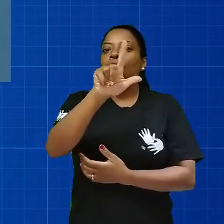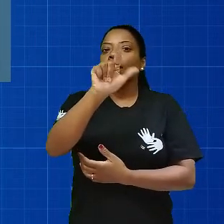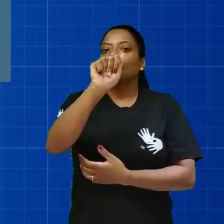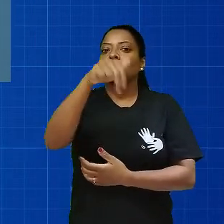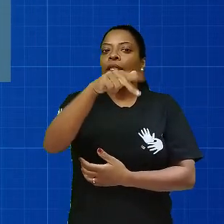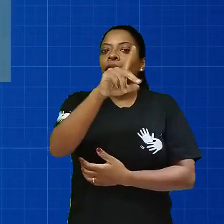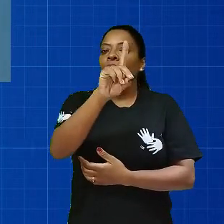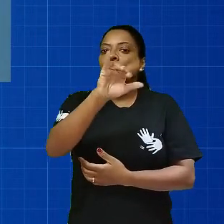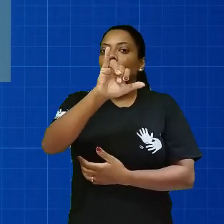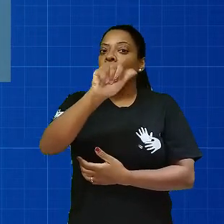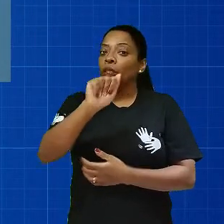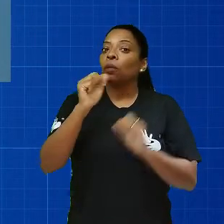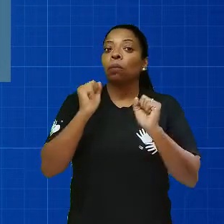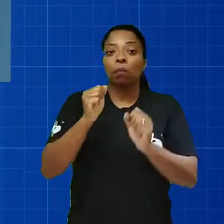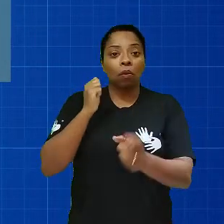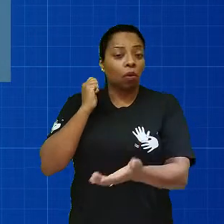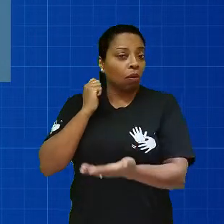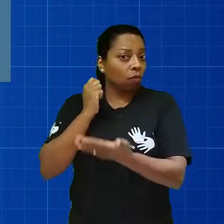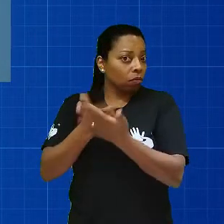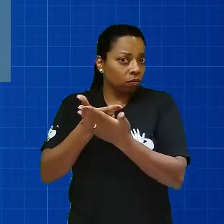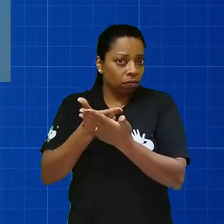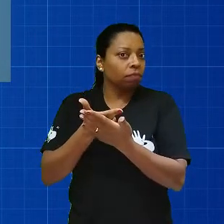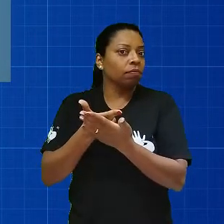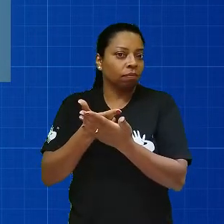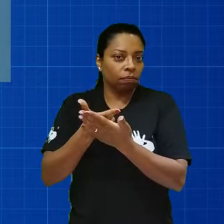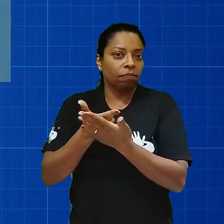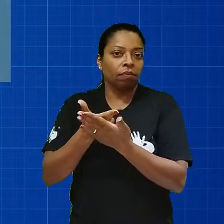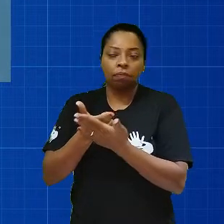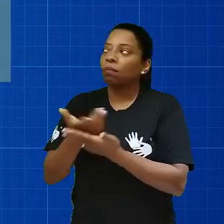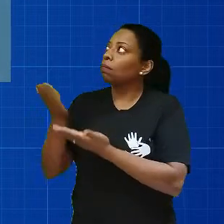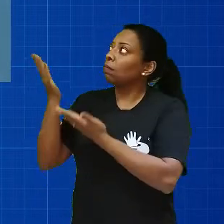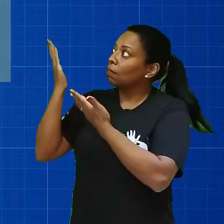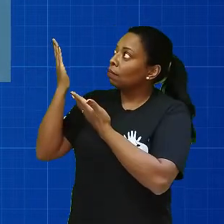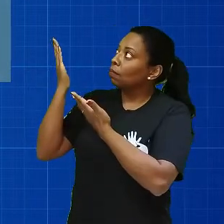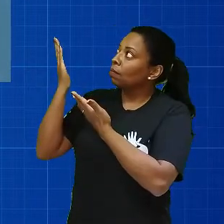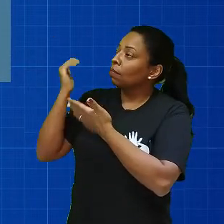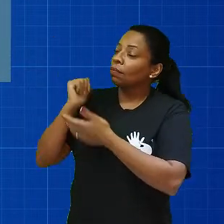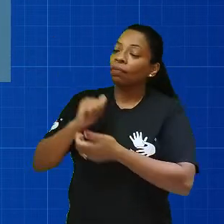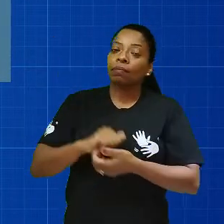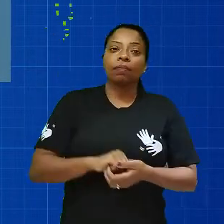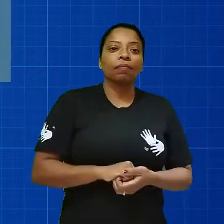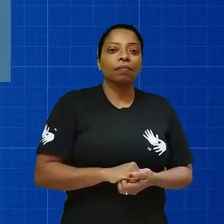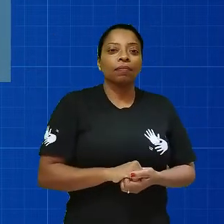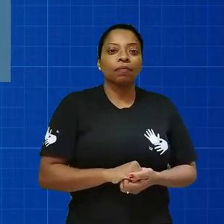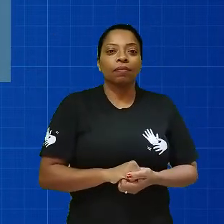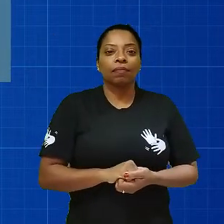E é fácil você encontrar para comprar ou para